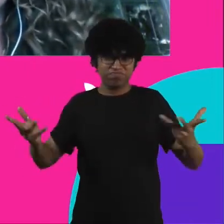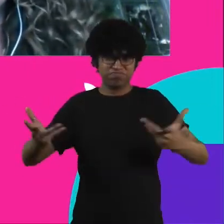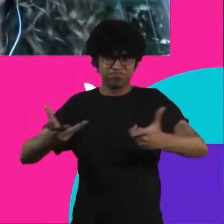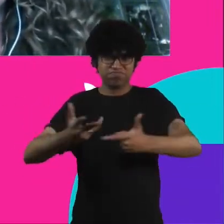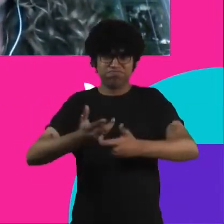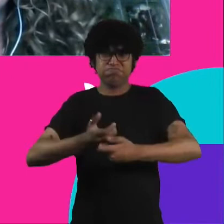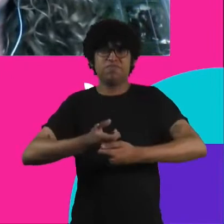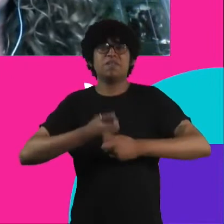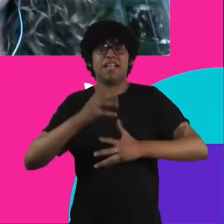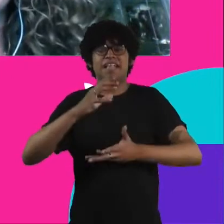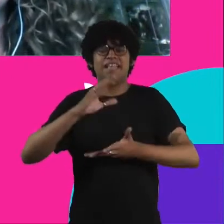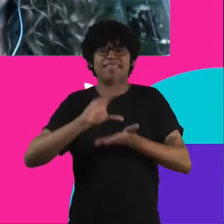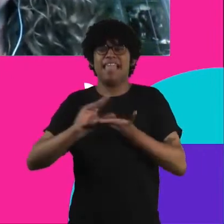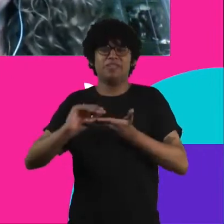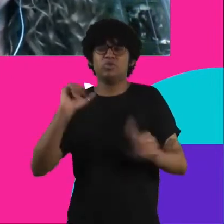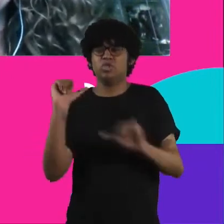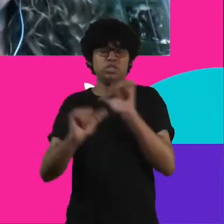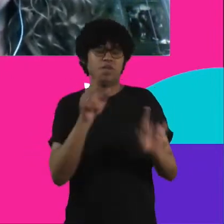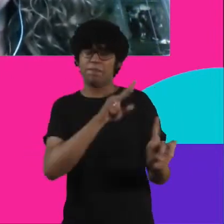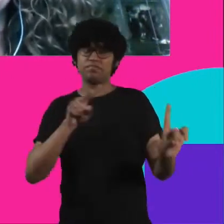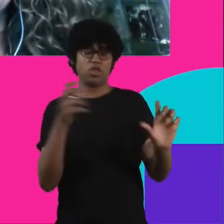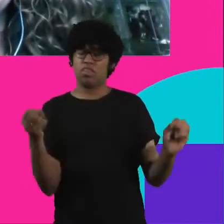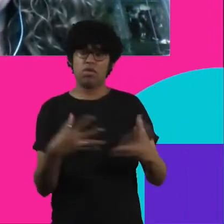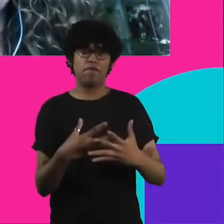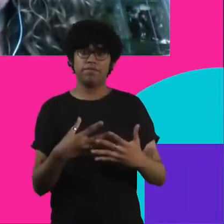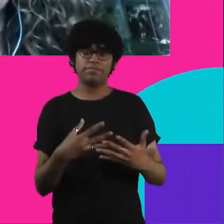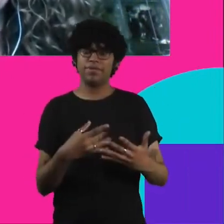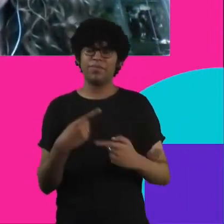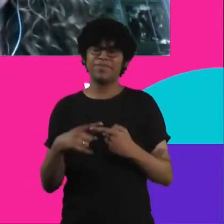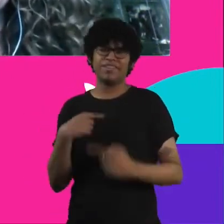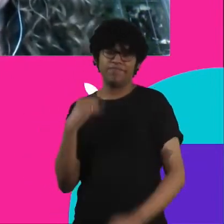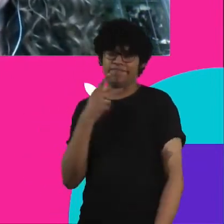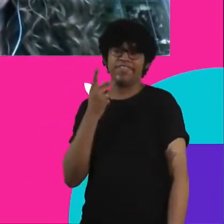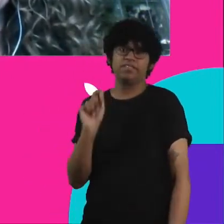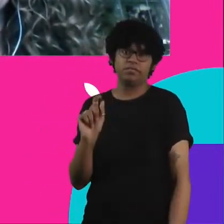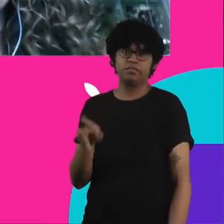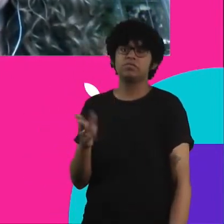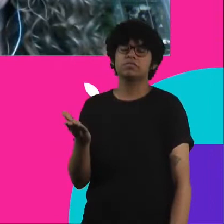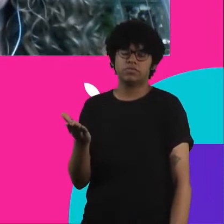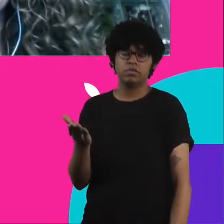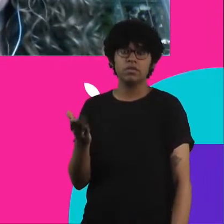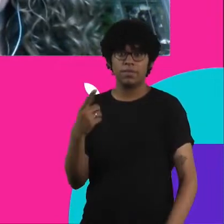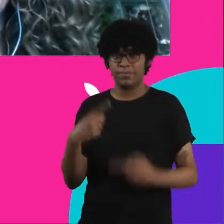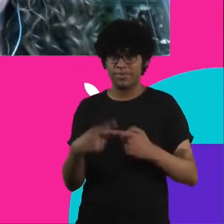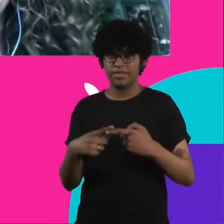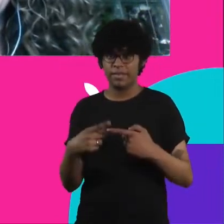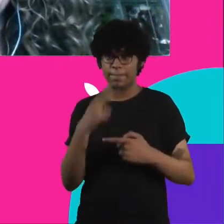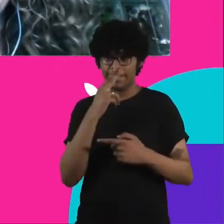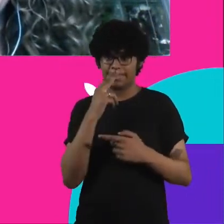inclusive, que a gente lida com dados. Eu estou fazendo essa consideração porque se diz que a gente chegou